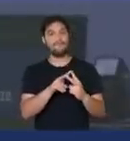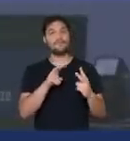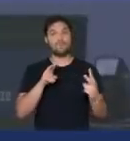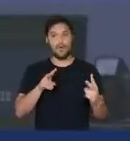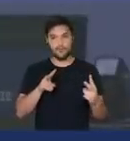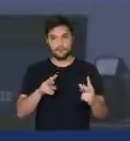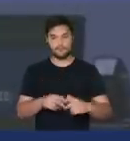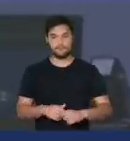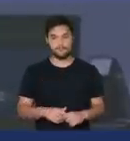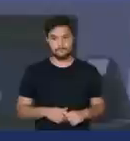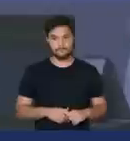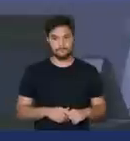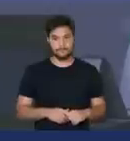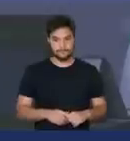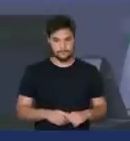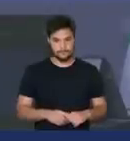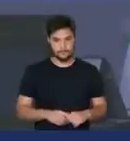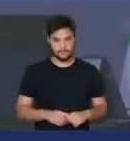remota e